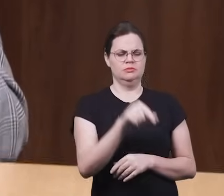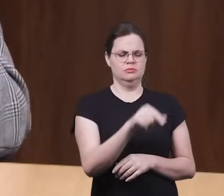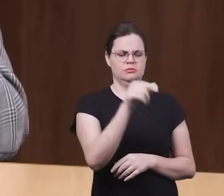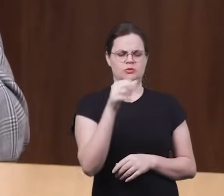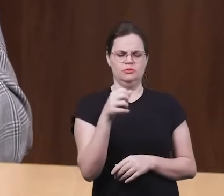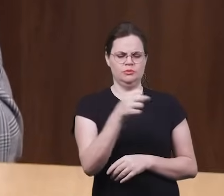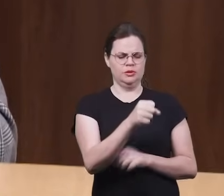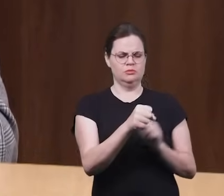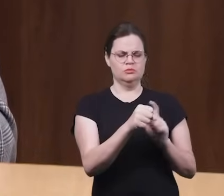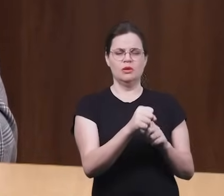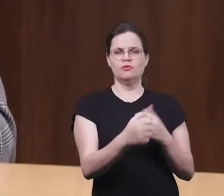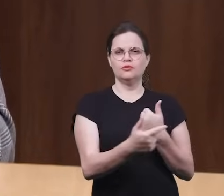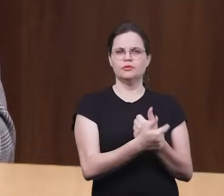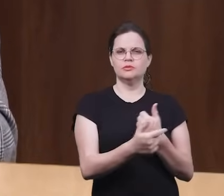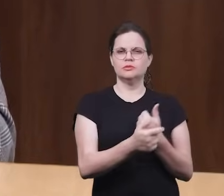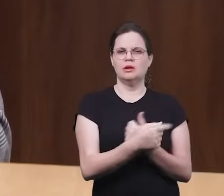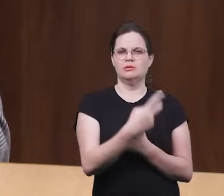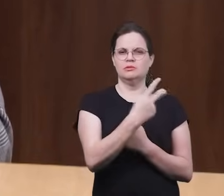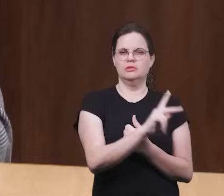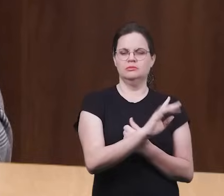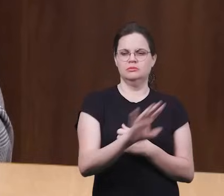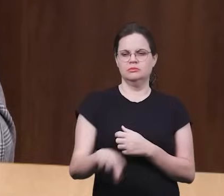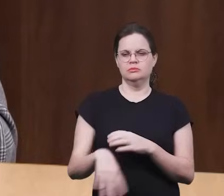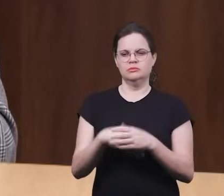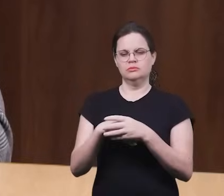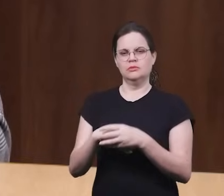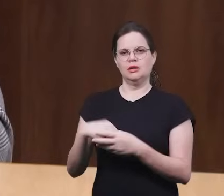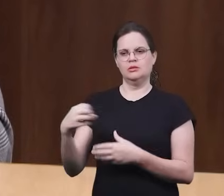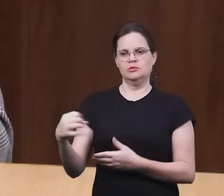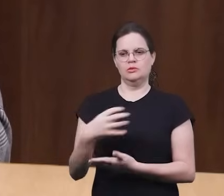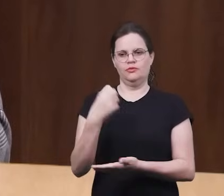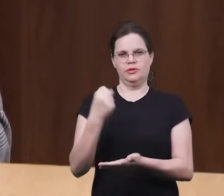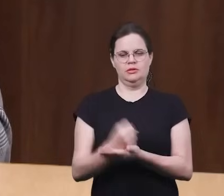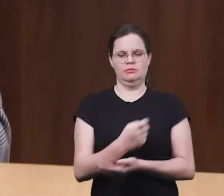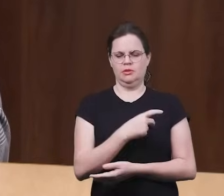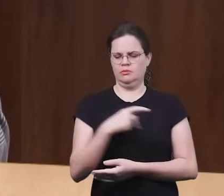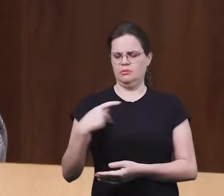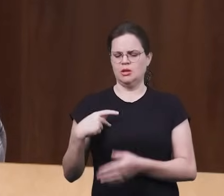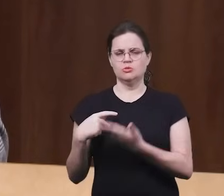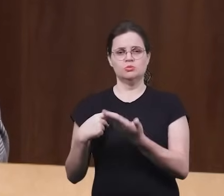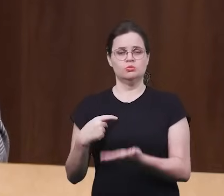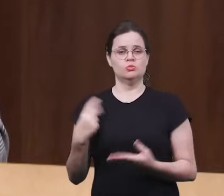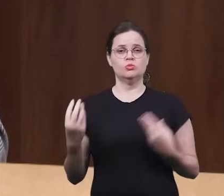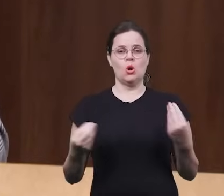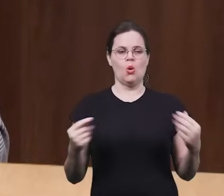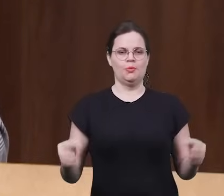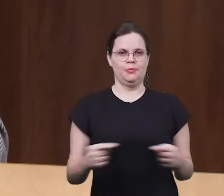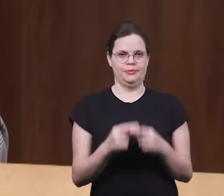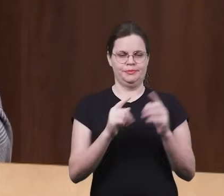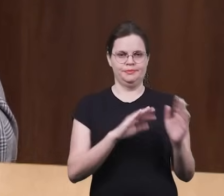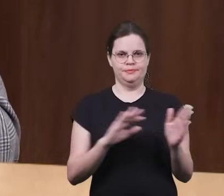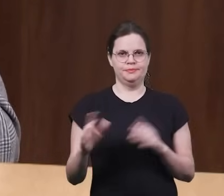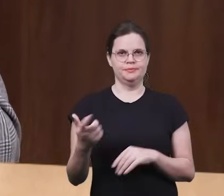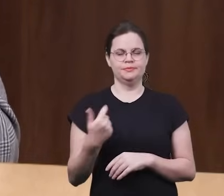a função do pastor, como está descrito no Novo Testamento. Eu começo aqui,